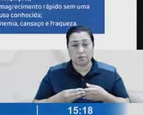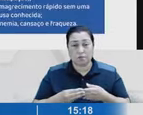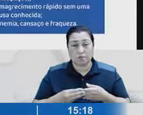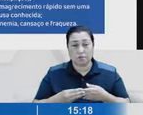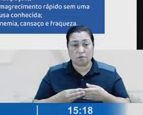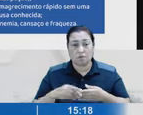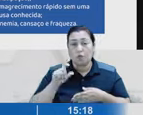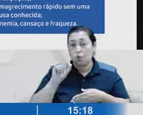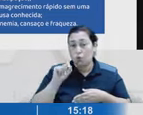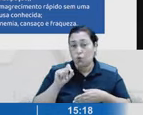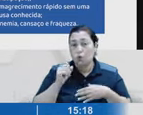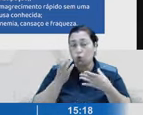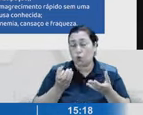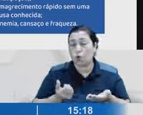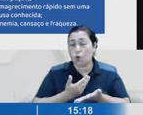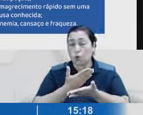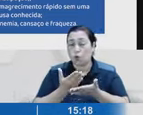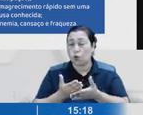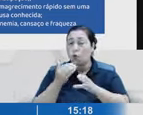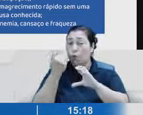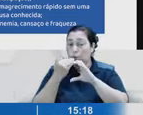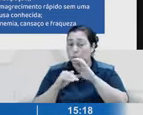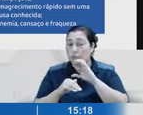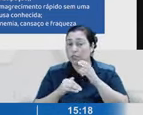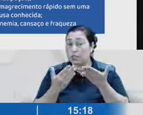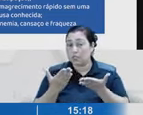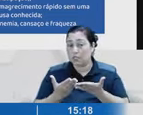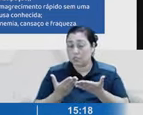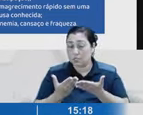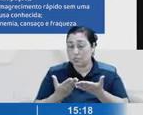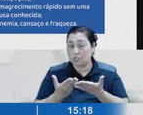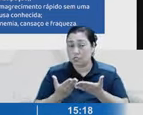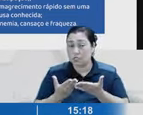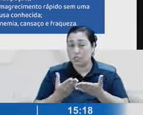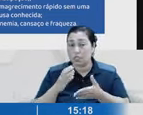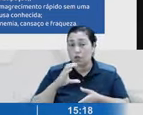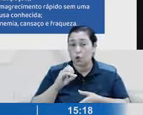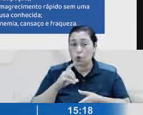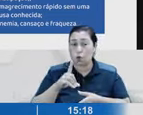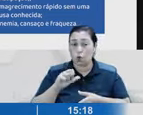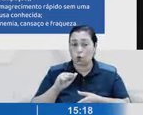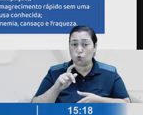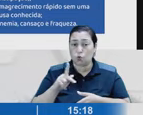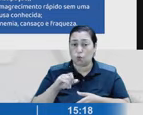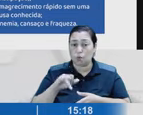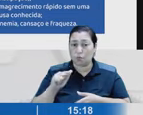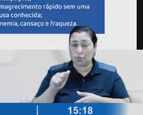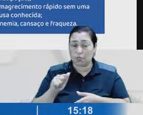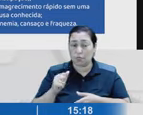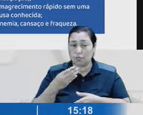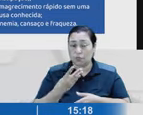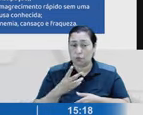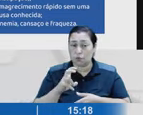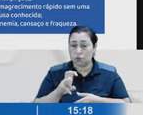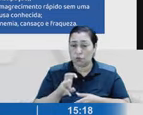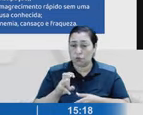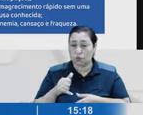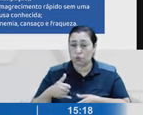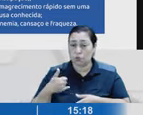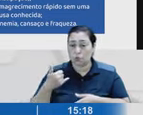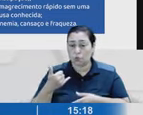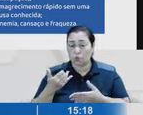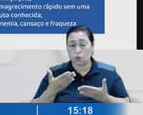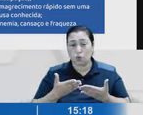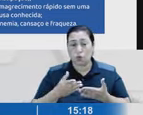O que eu queria que vocês levassem de mensagem para casa? A colonoscopia aos 45 anos. A colonoscopia